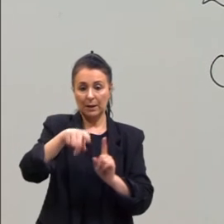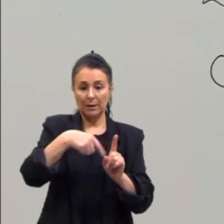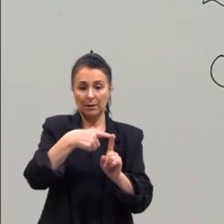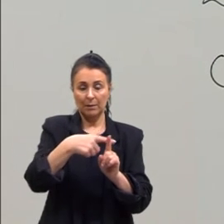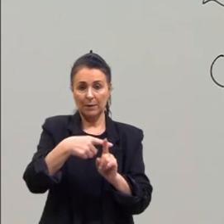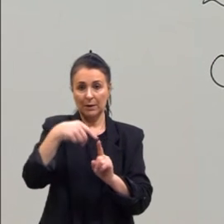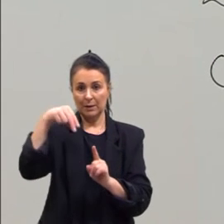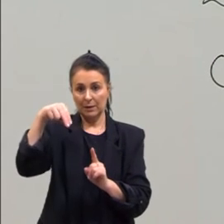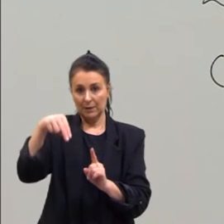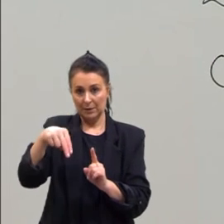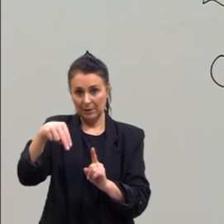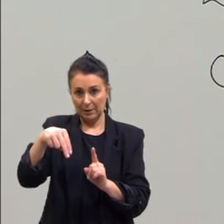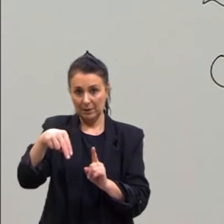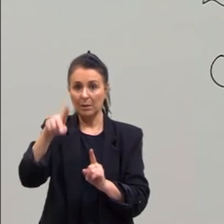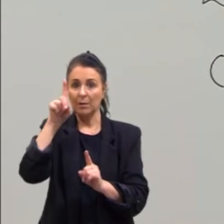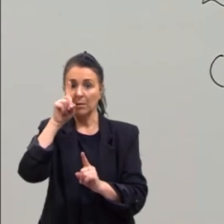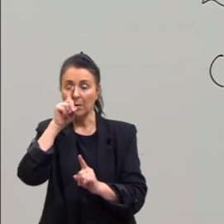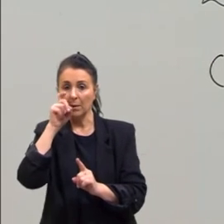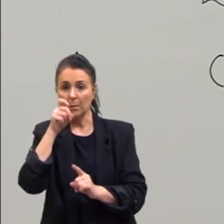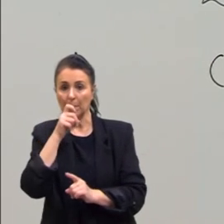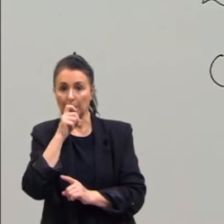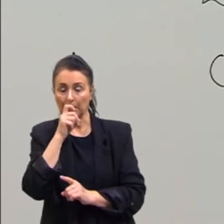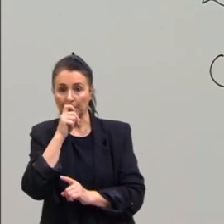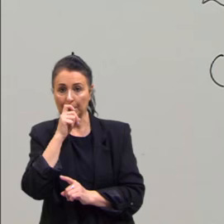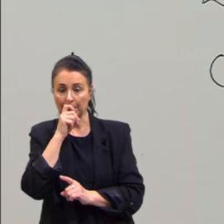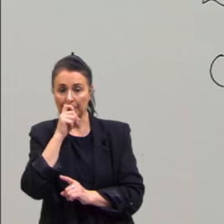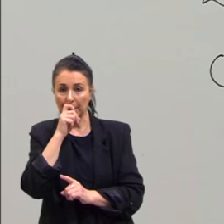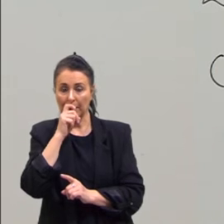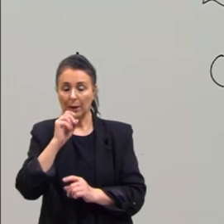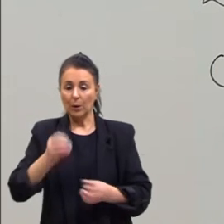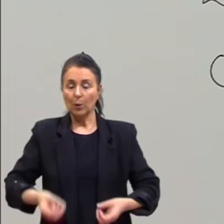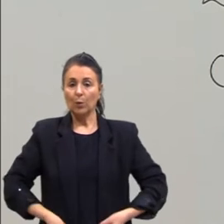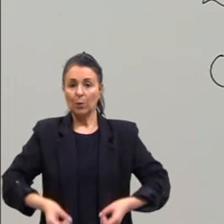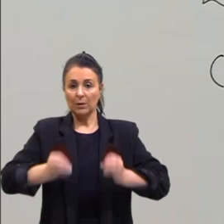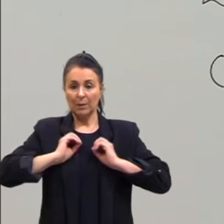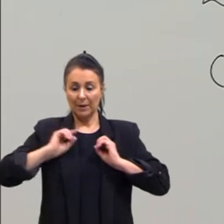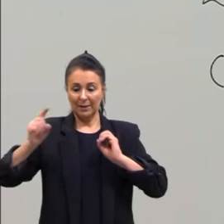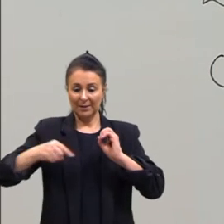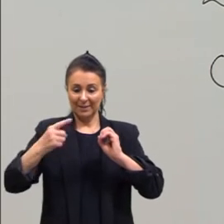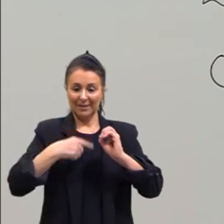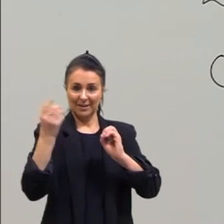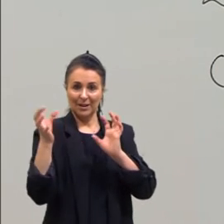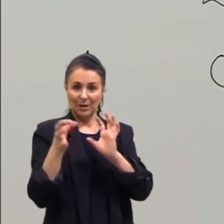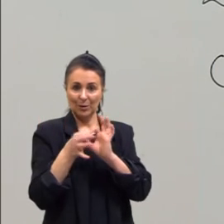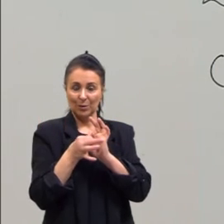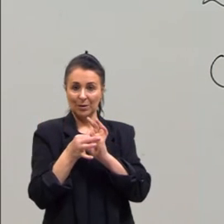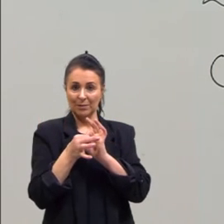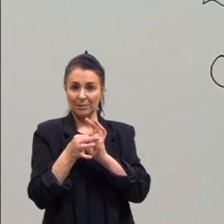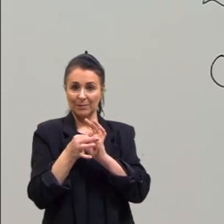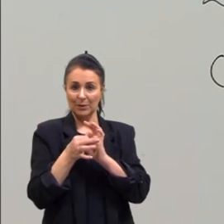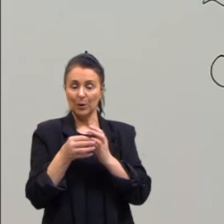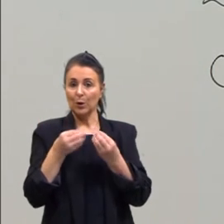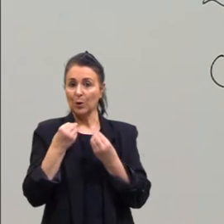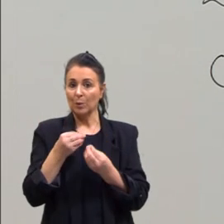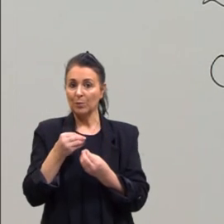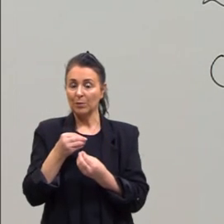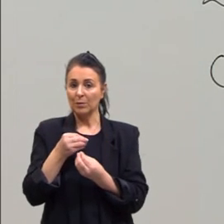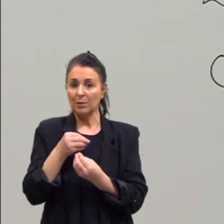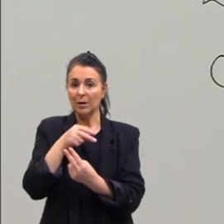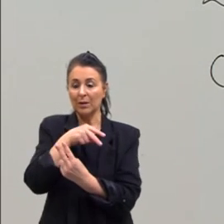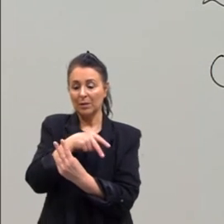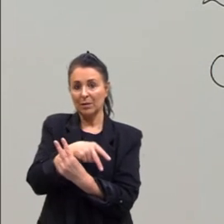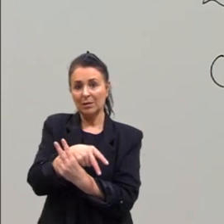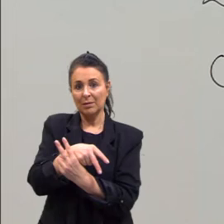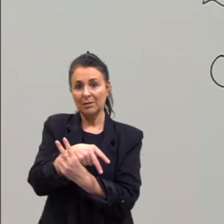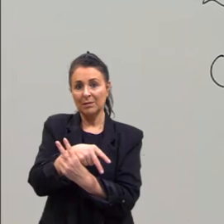do macho ou fêmea da mãe Do pai e seus gametas vão se unir através do que da